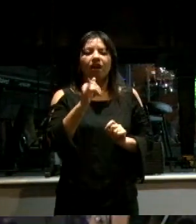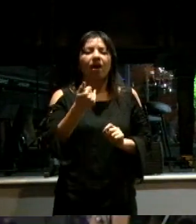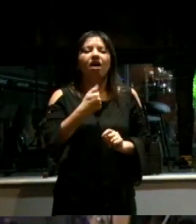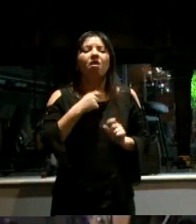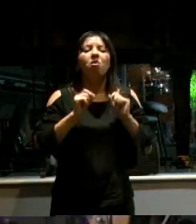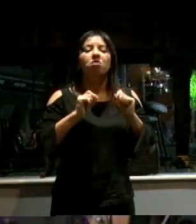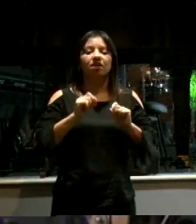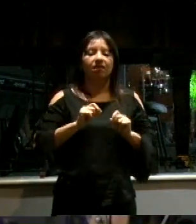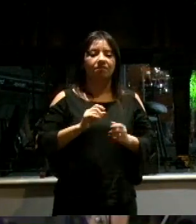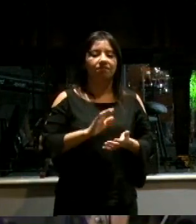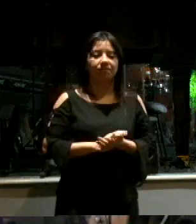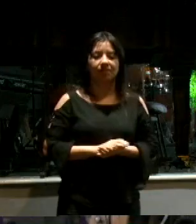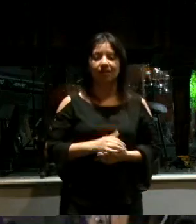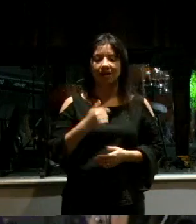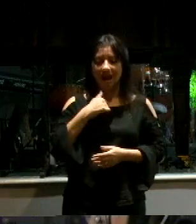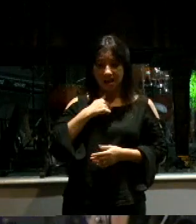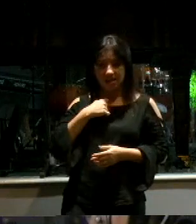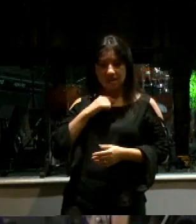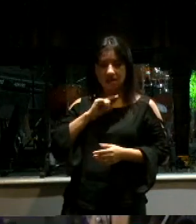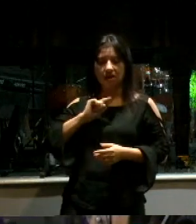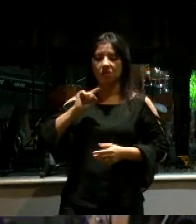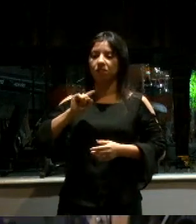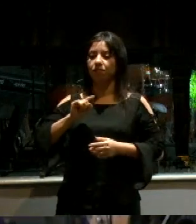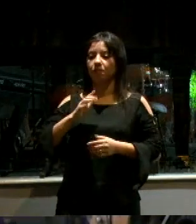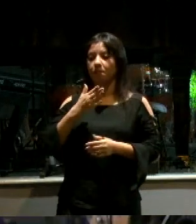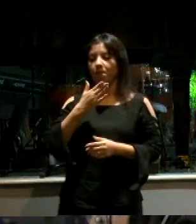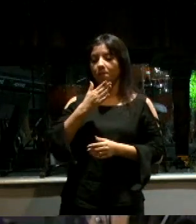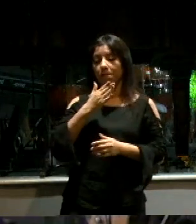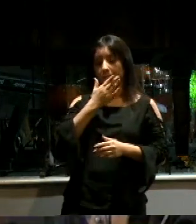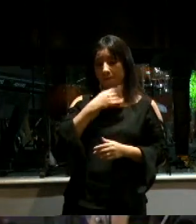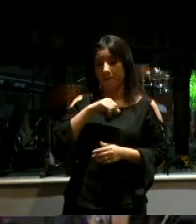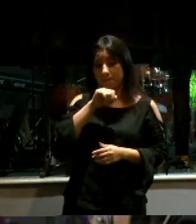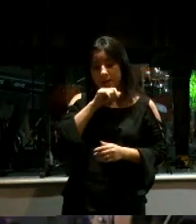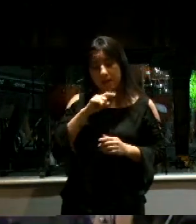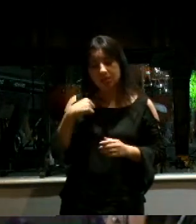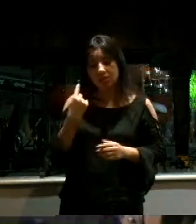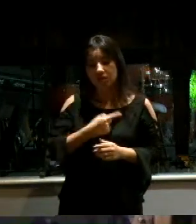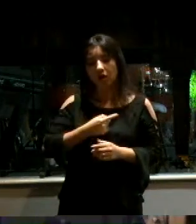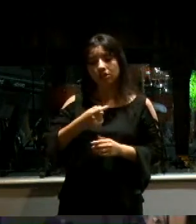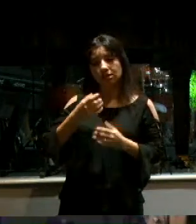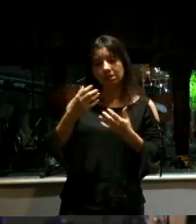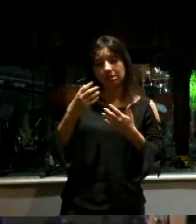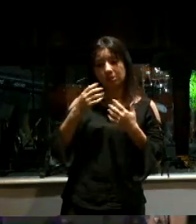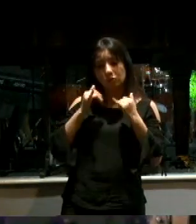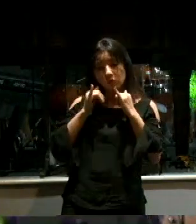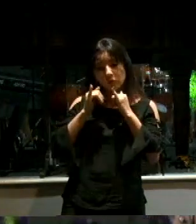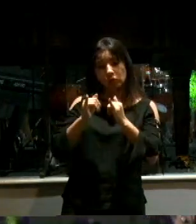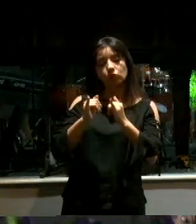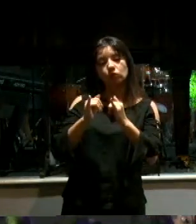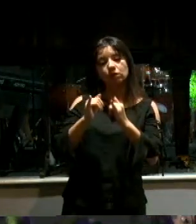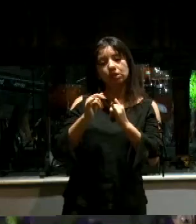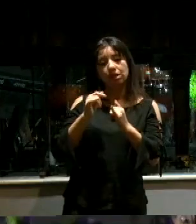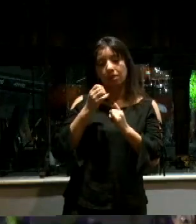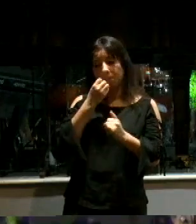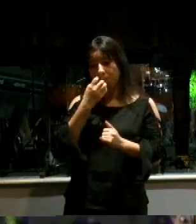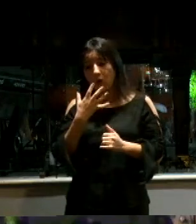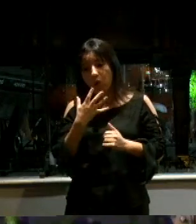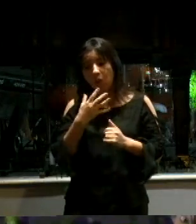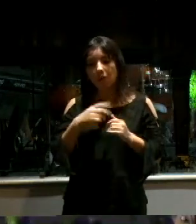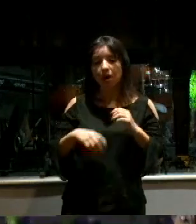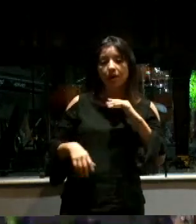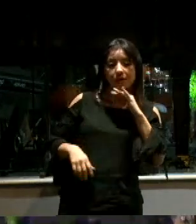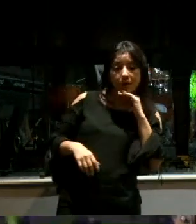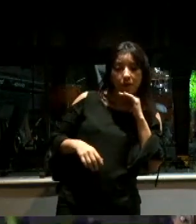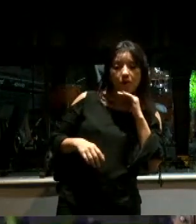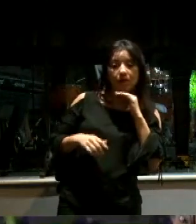Qual que o senhor quer primeiro? Ele falou: quero primeiro a ruim. O médico disse que o senhor está com câncer,